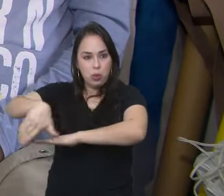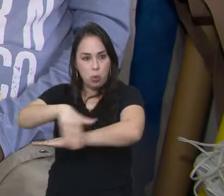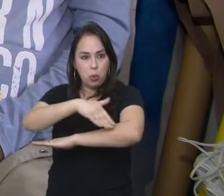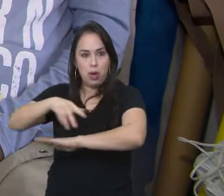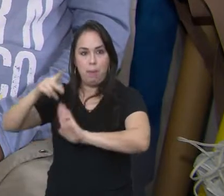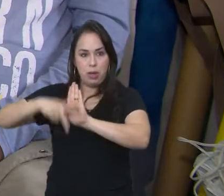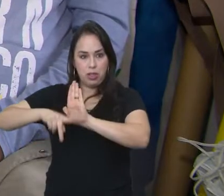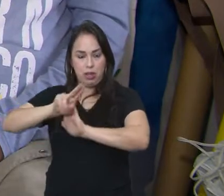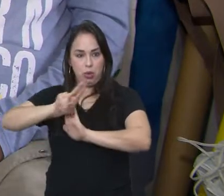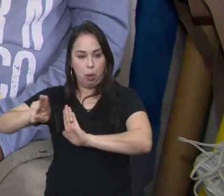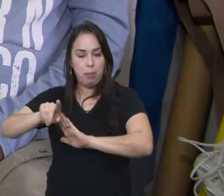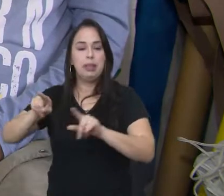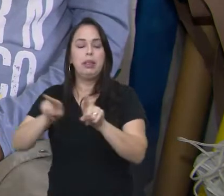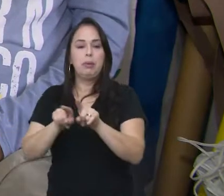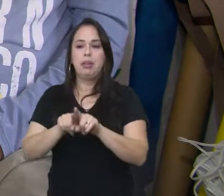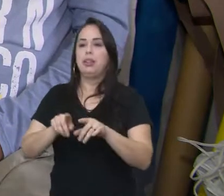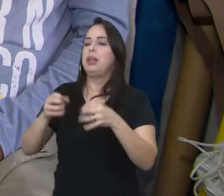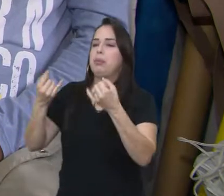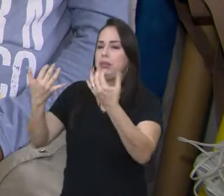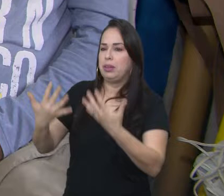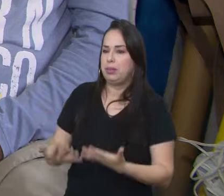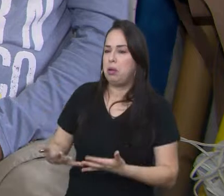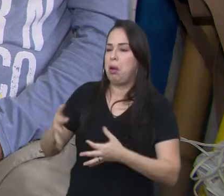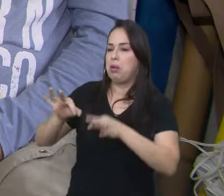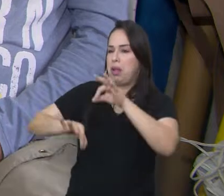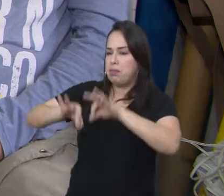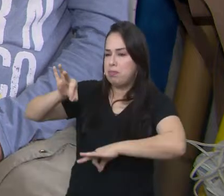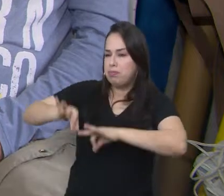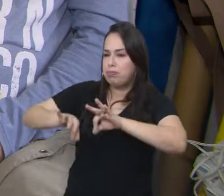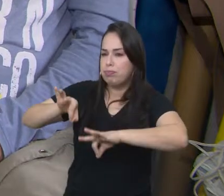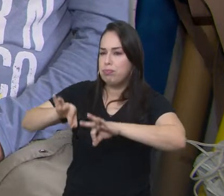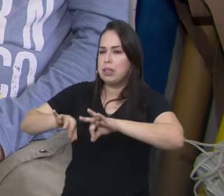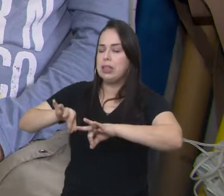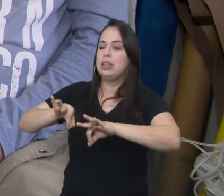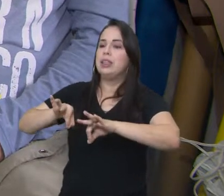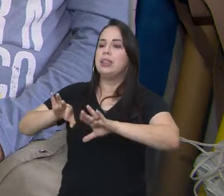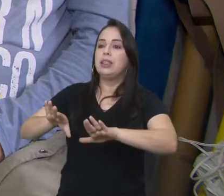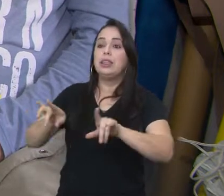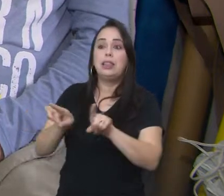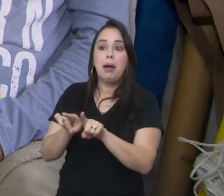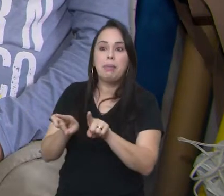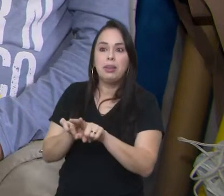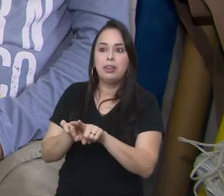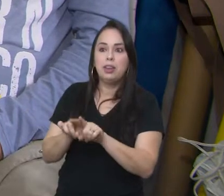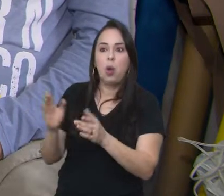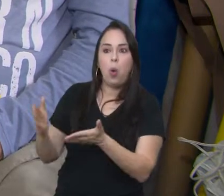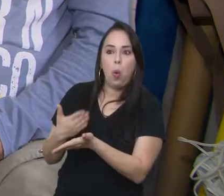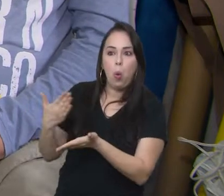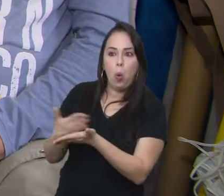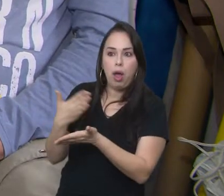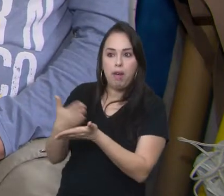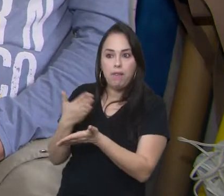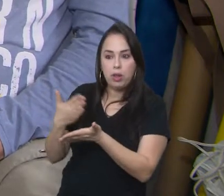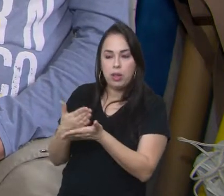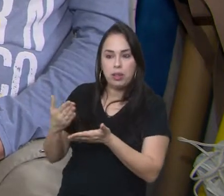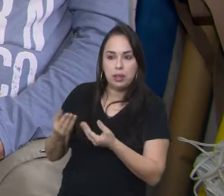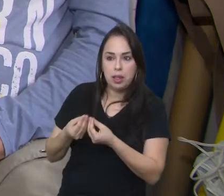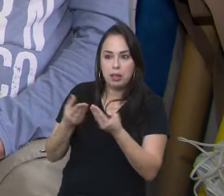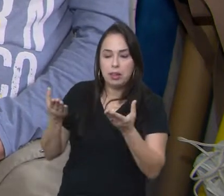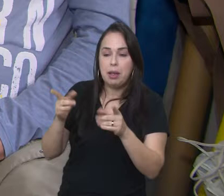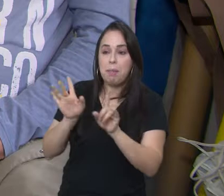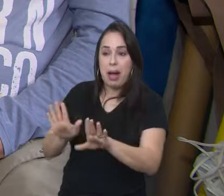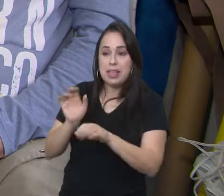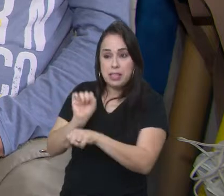sobre isso, a gente vai falar bastante sobre isso, sobre as oficinas que você desenvolve, né, com eles, e também os livros que você lançou, tá? Espera